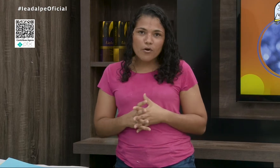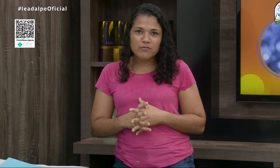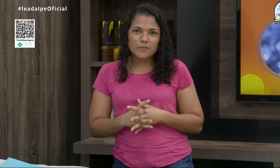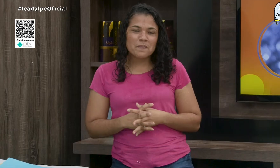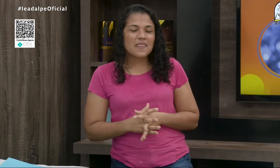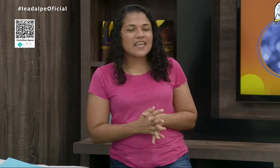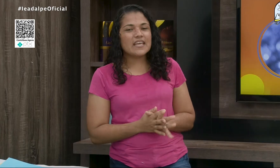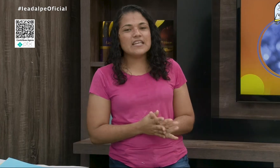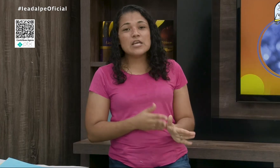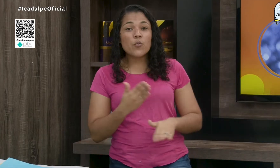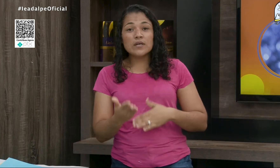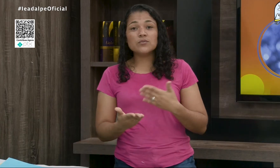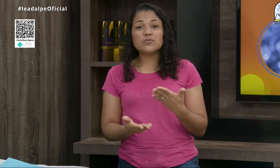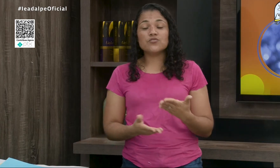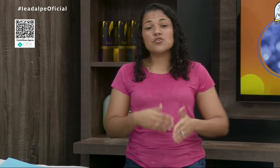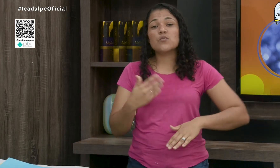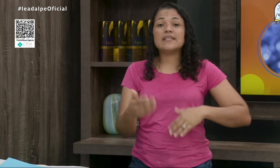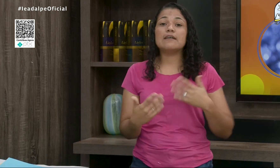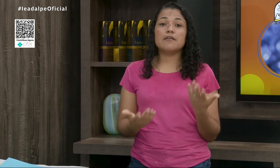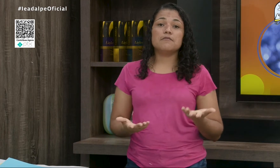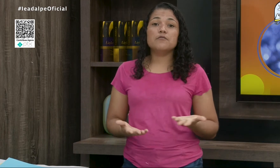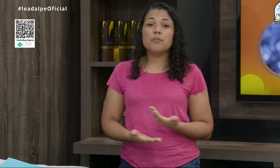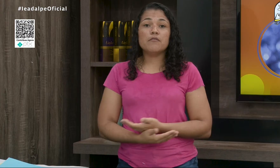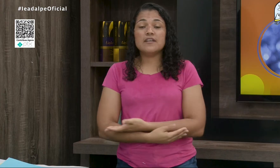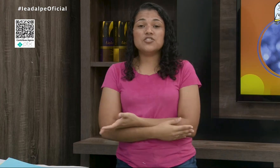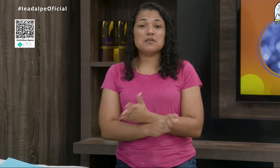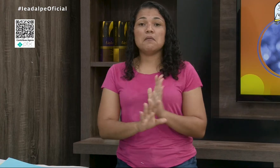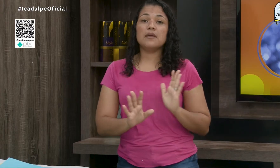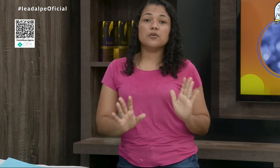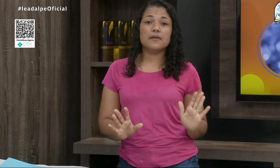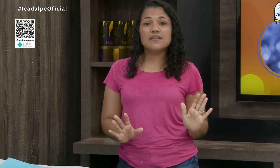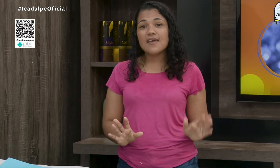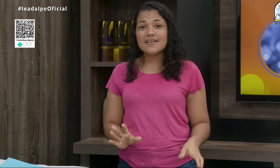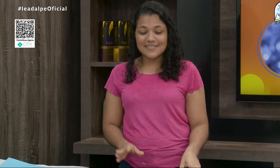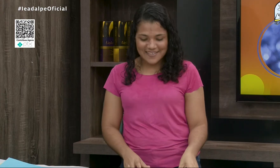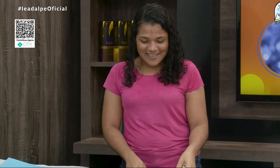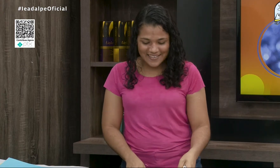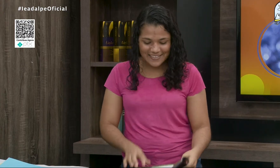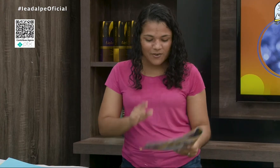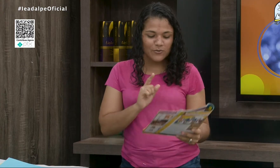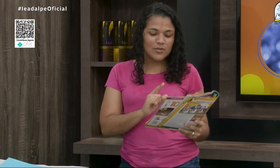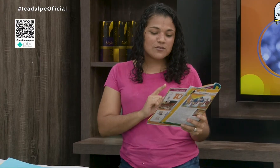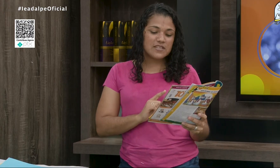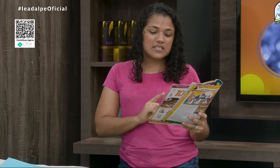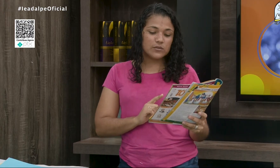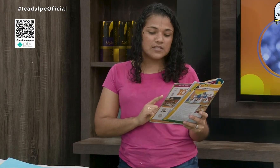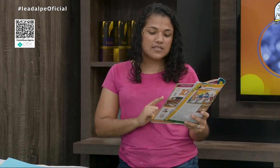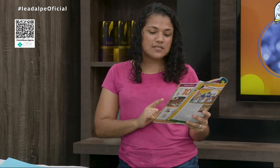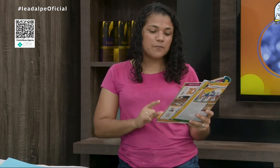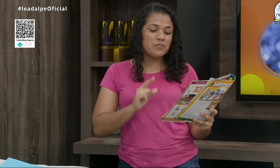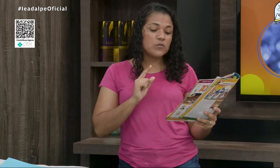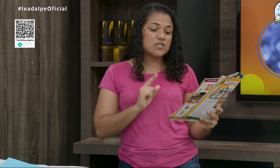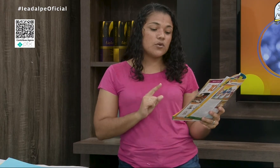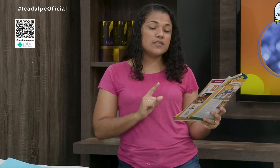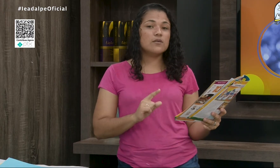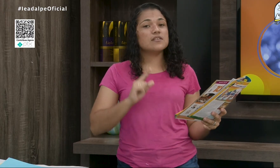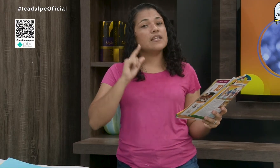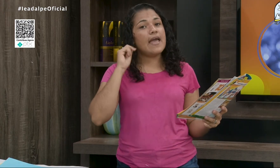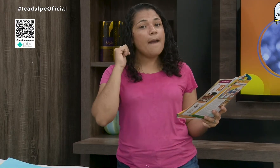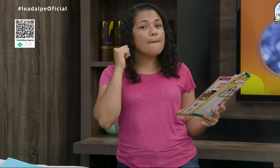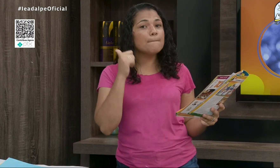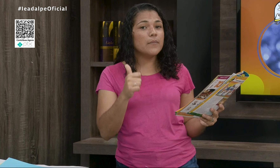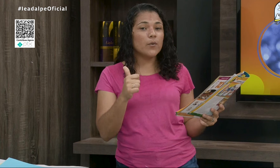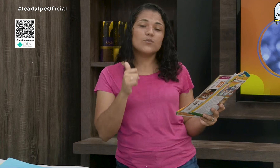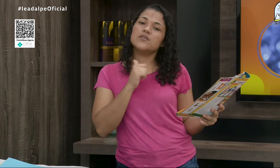O povo, ele, enquanto Josué estava vivo, o povo era extremamente obediente. Então, ó, o nosso versículo diz assim: O Senhor Deus,